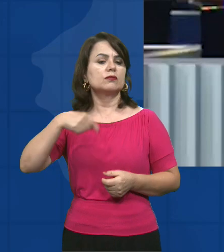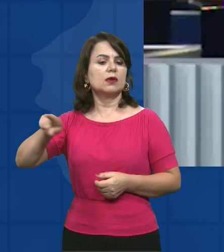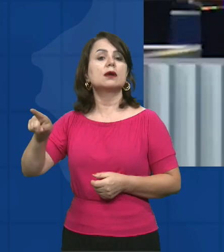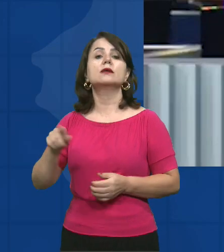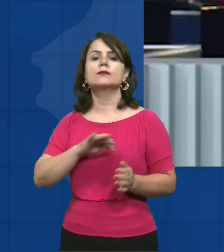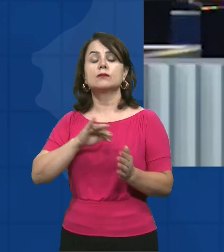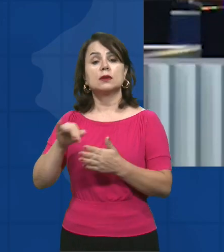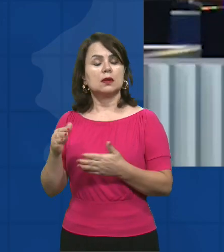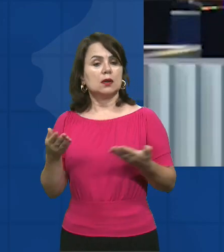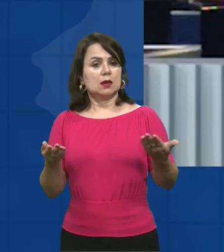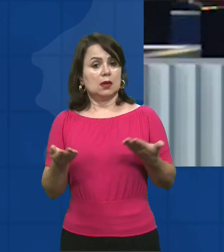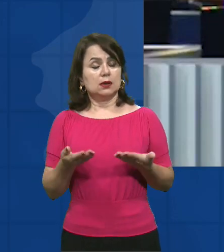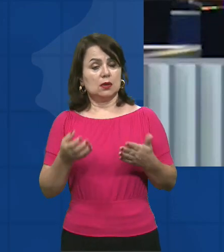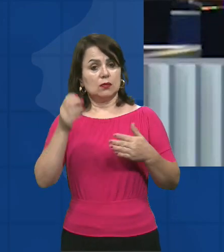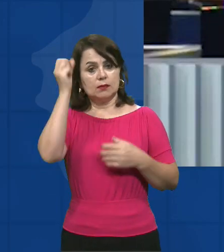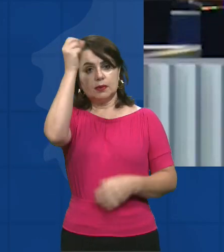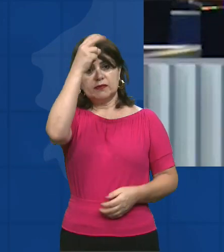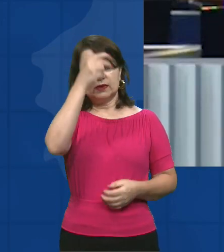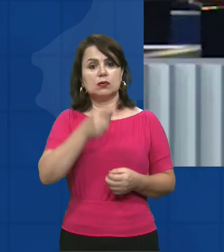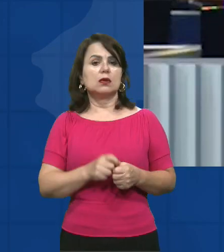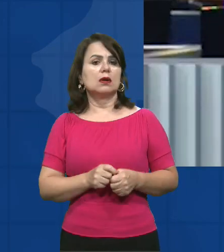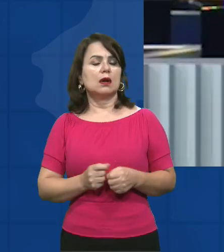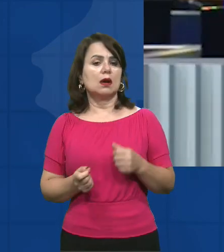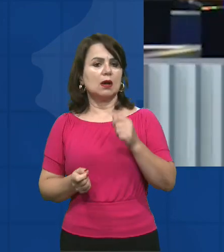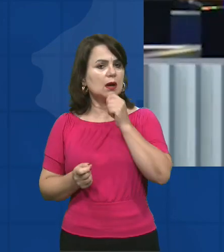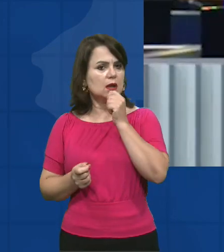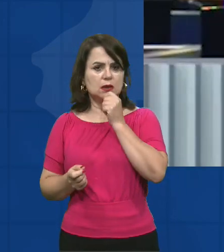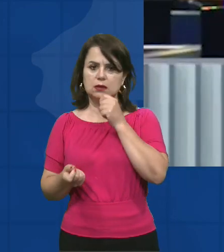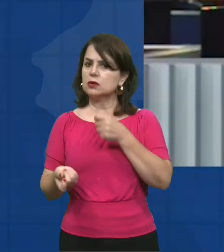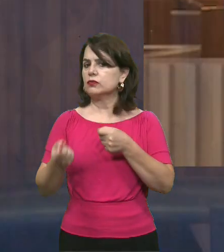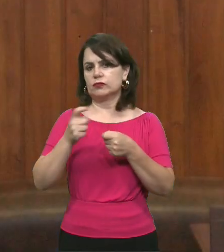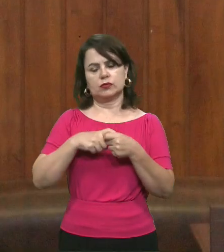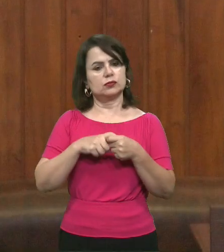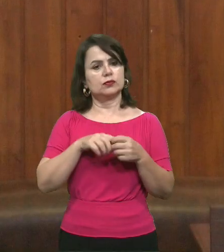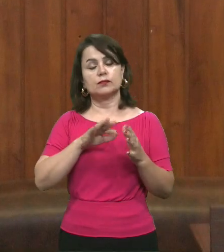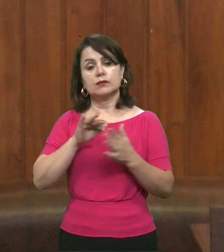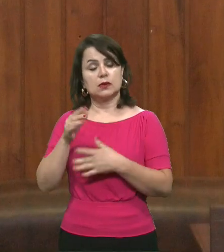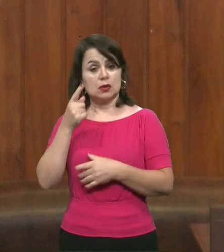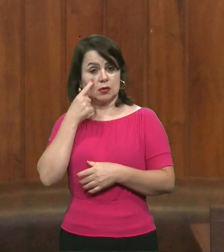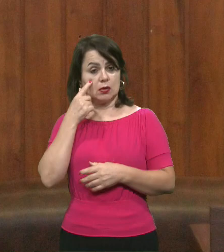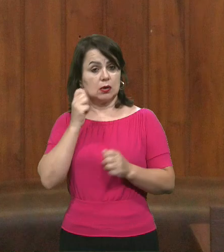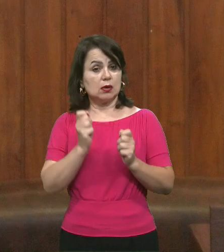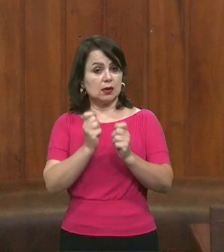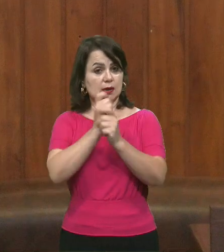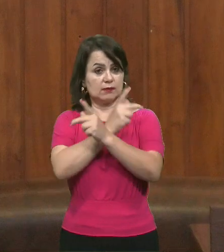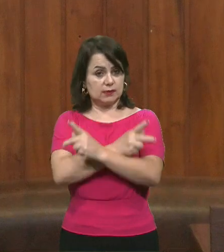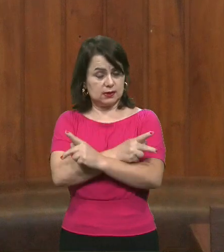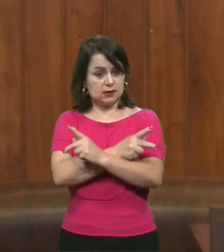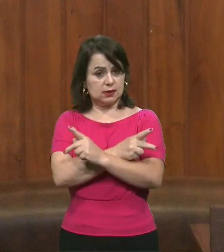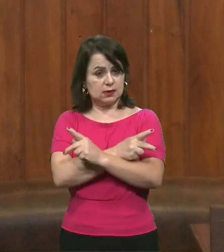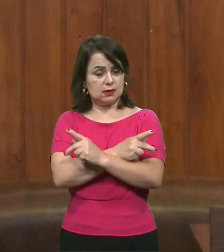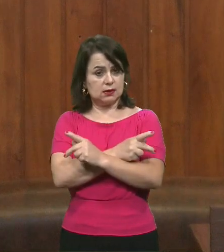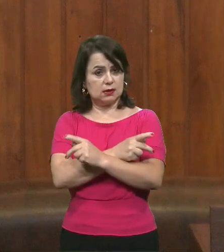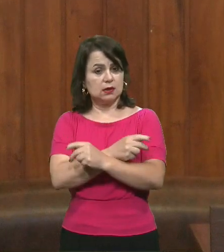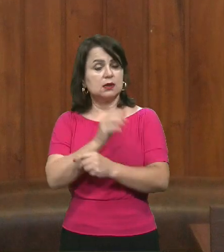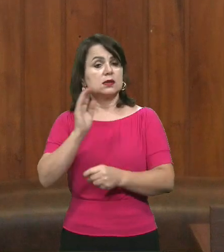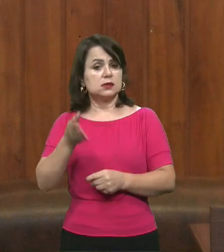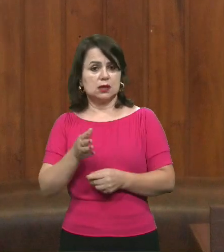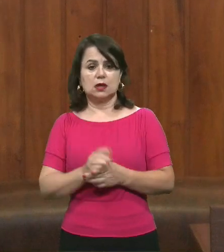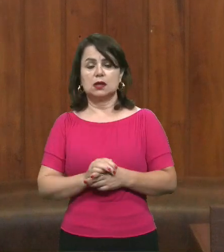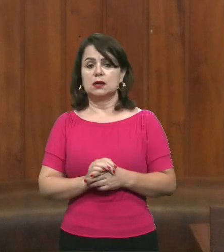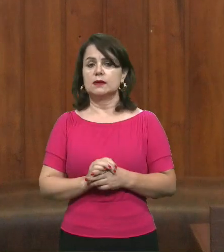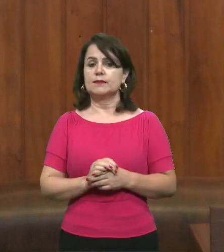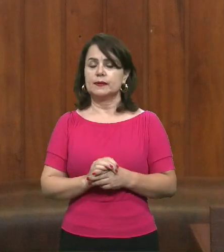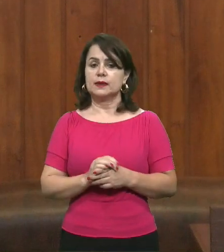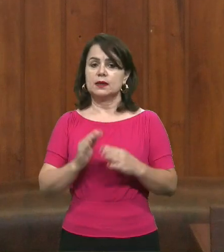tivemos um retorno da prefeitura. Tá aí, Avaré deu, pode parar, pode parar. Avaré deu um exemplo através da